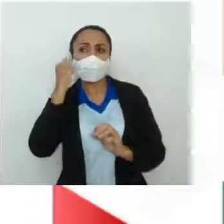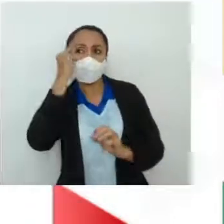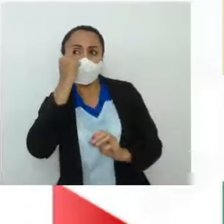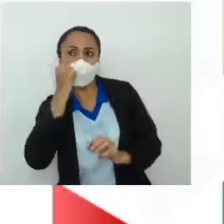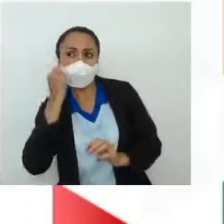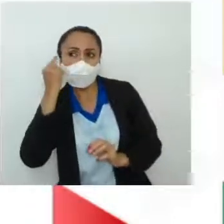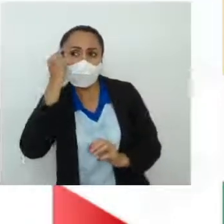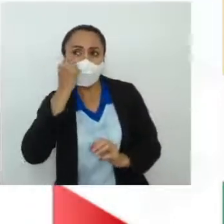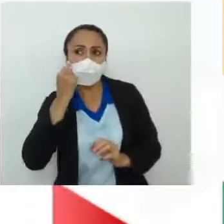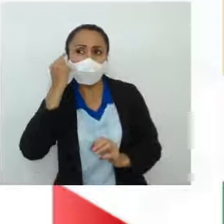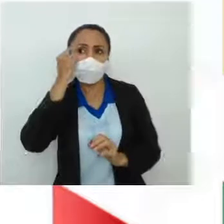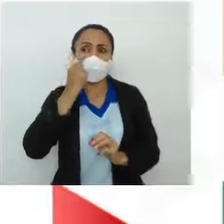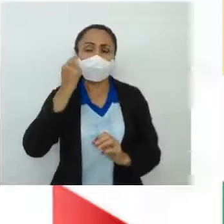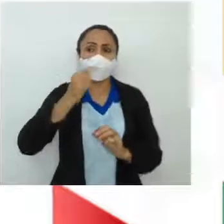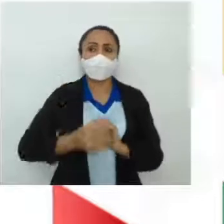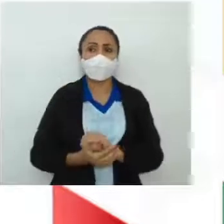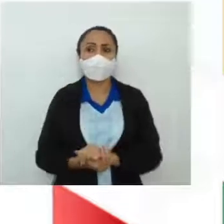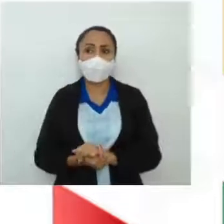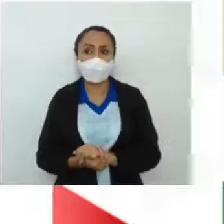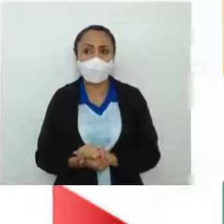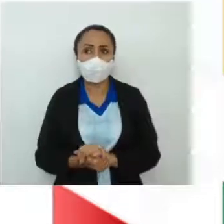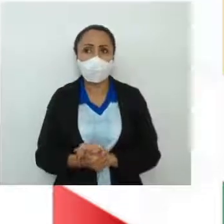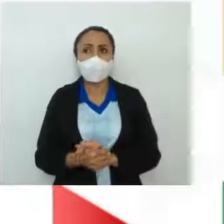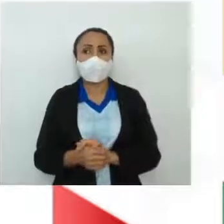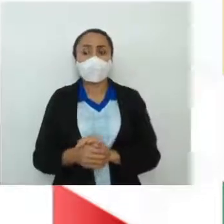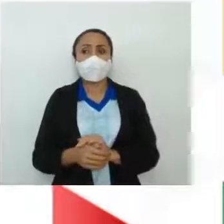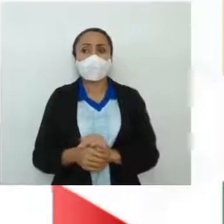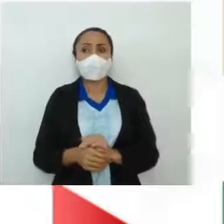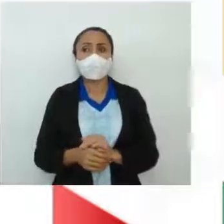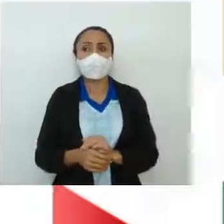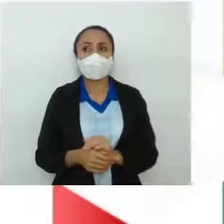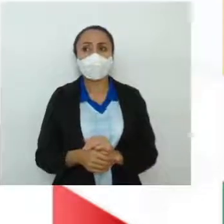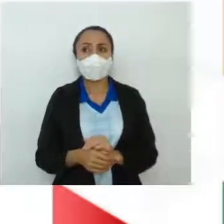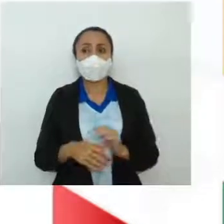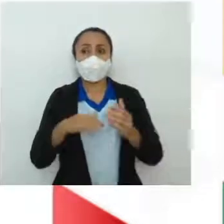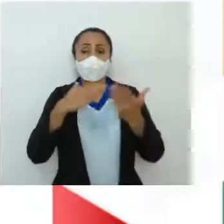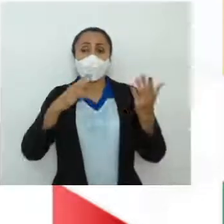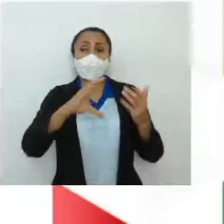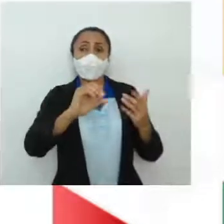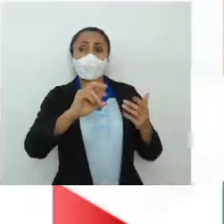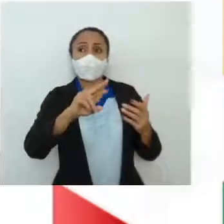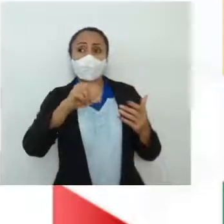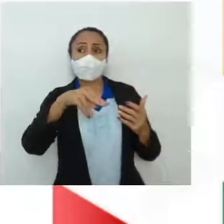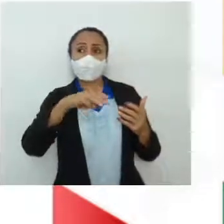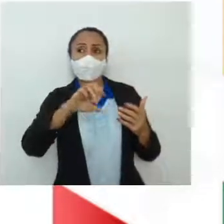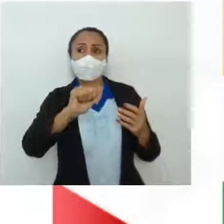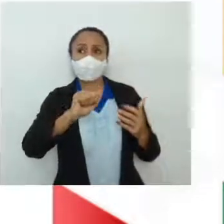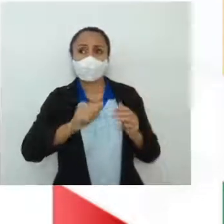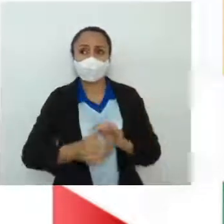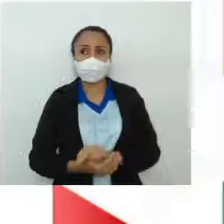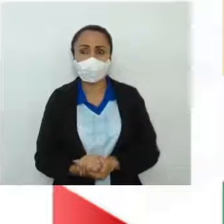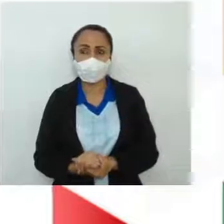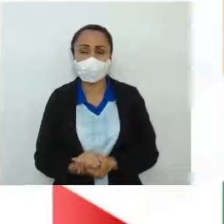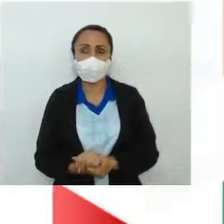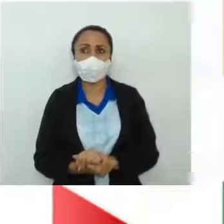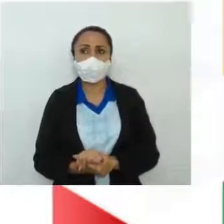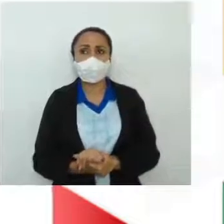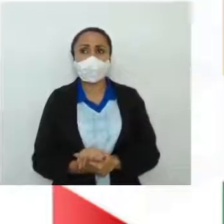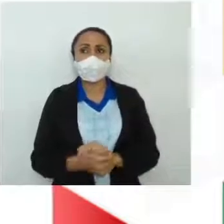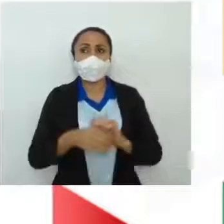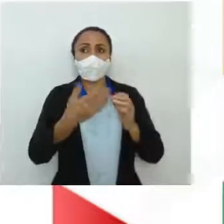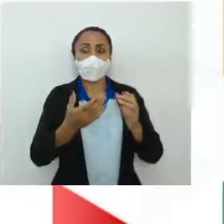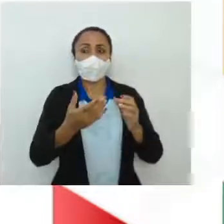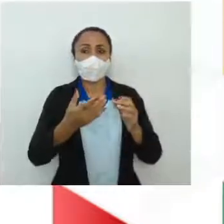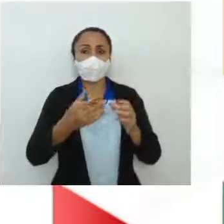íris, o que é a retina, o corpo ciliar, a córnea, o humor vítreo, o